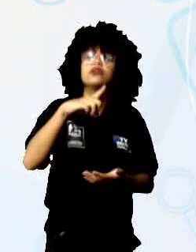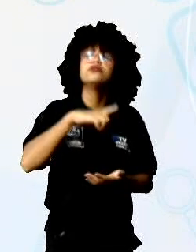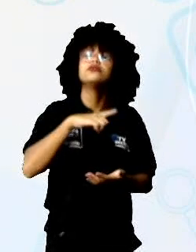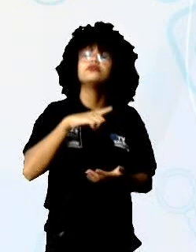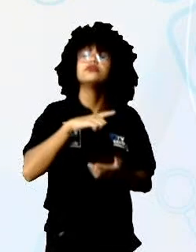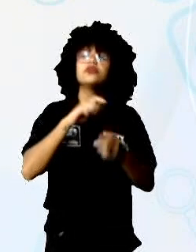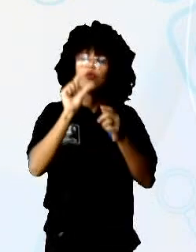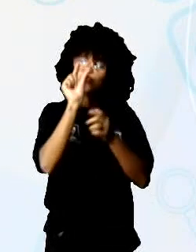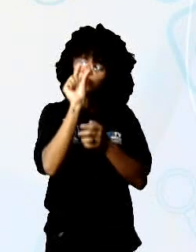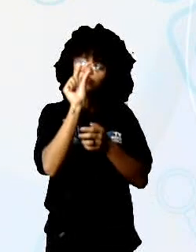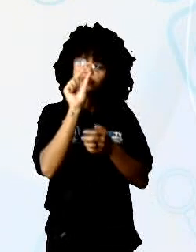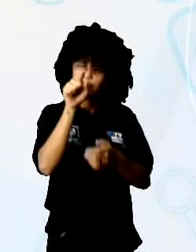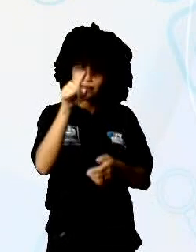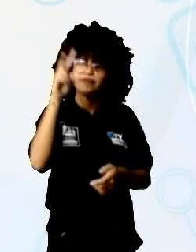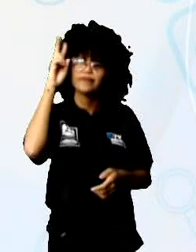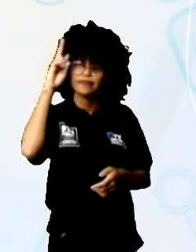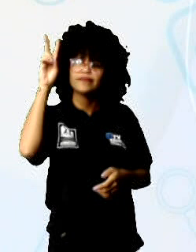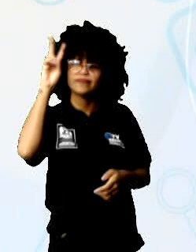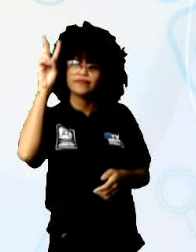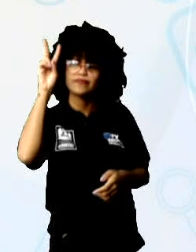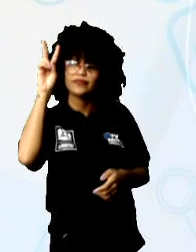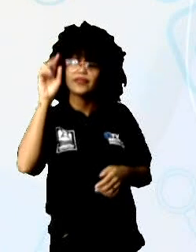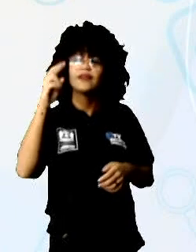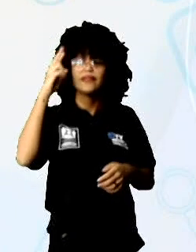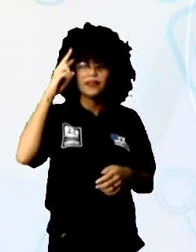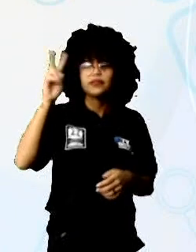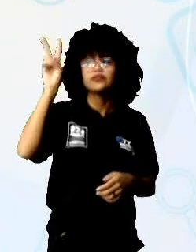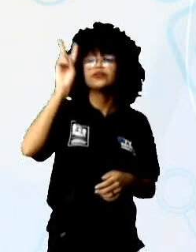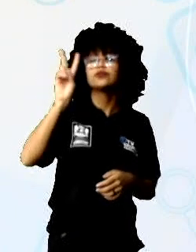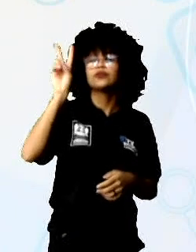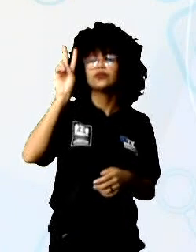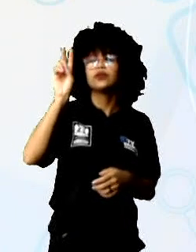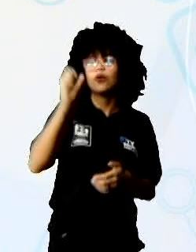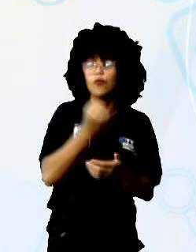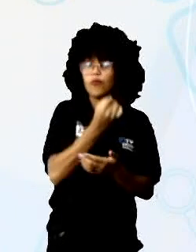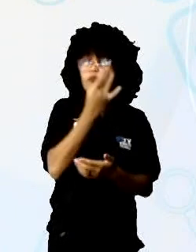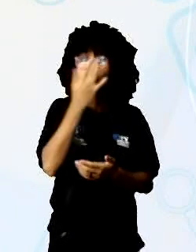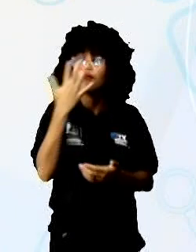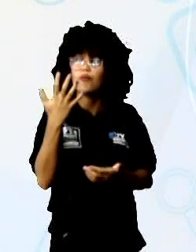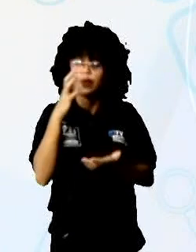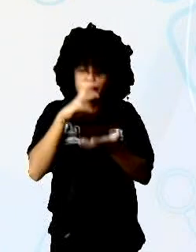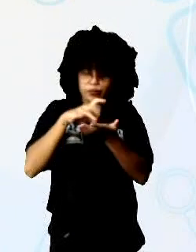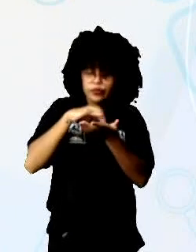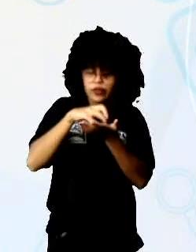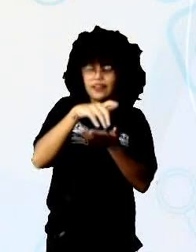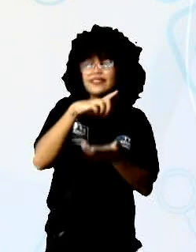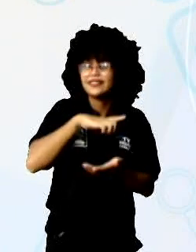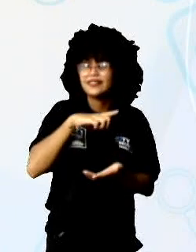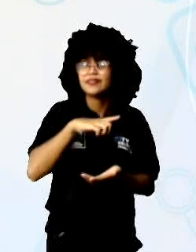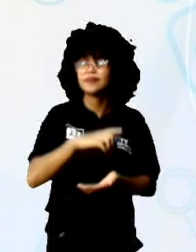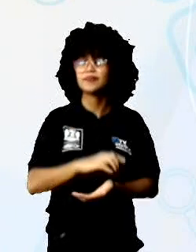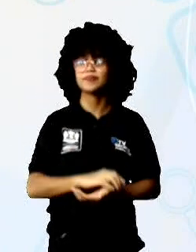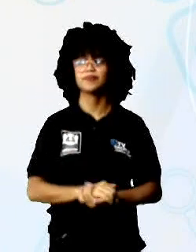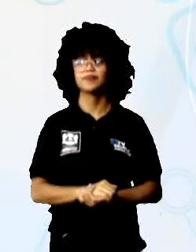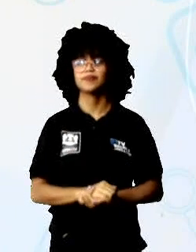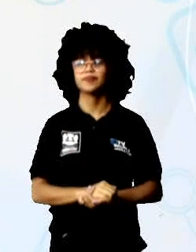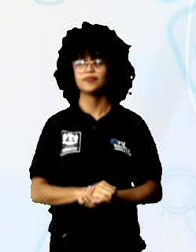o bichinho Você lembra na história Quantas patas tem esse bichinho